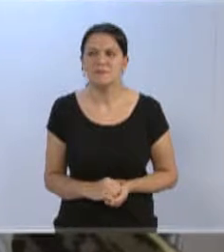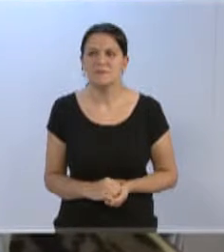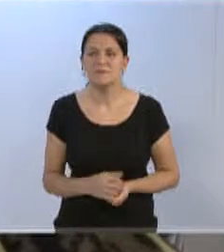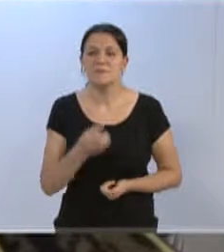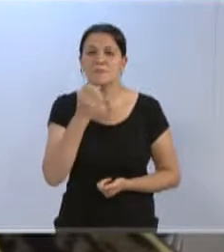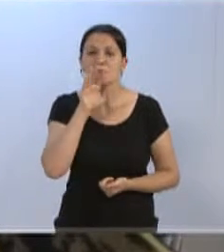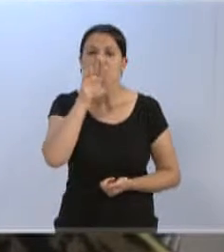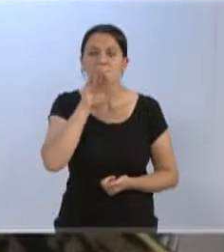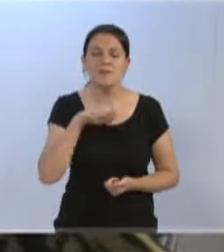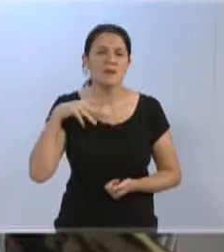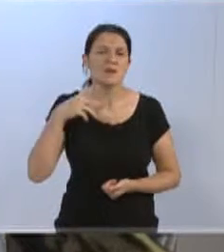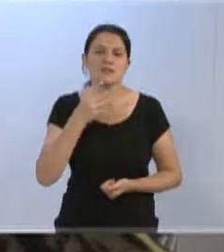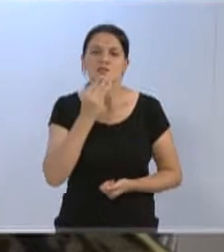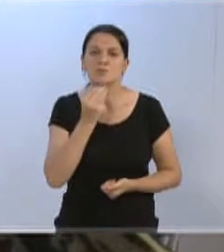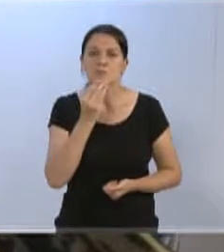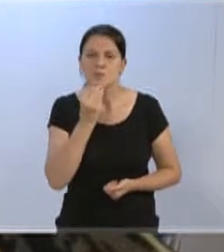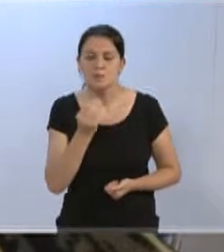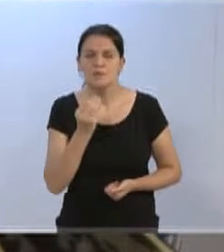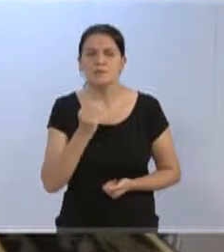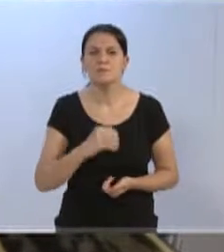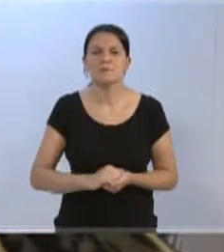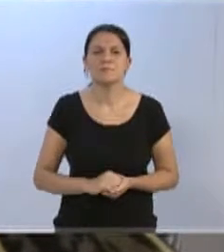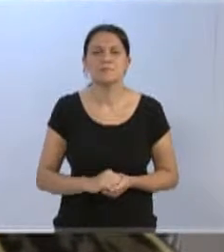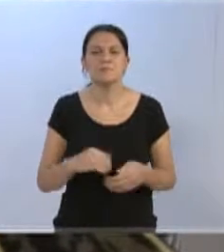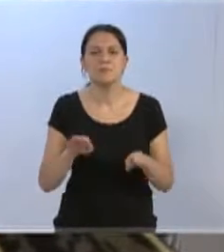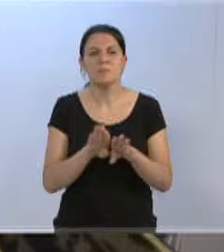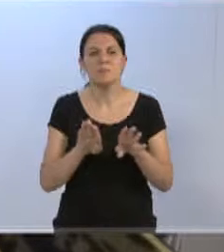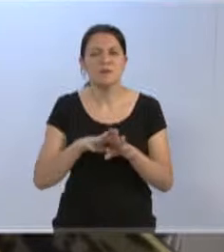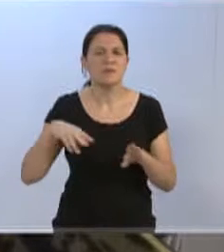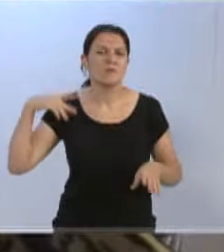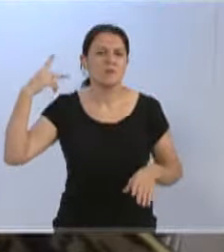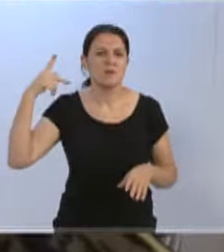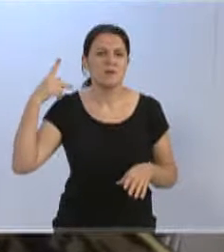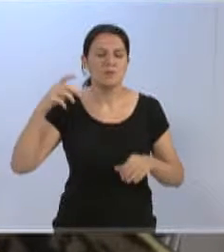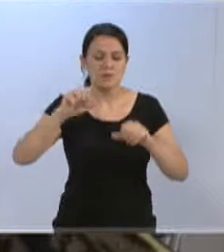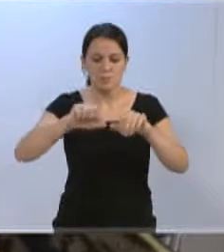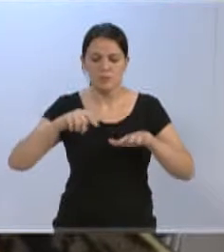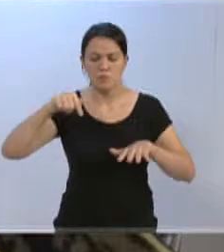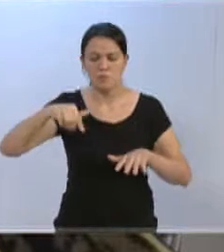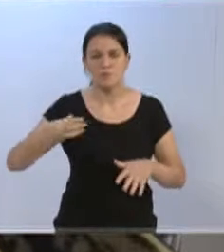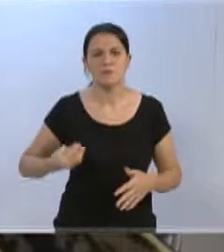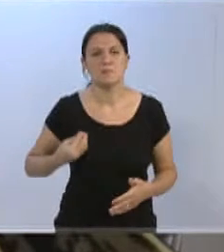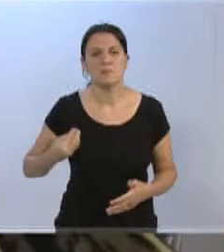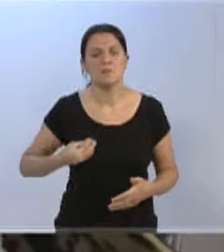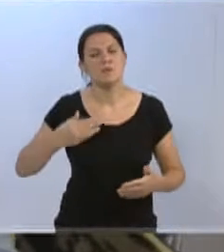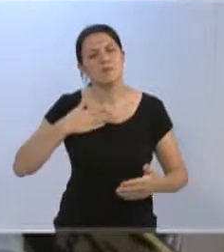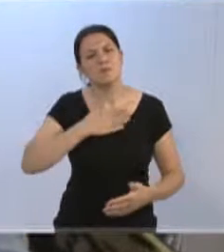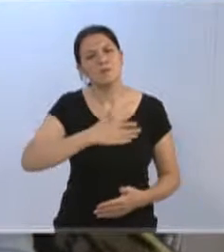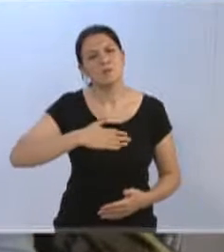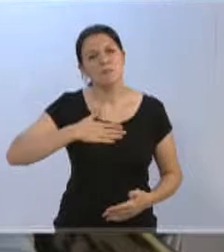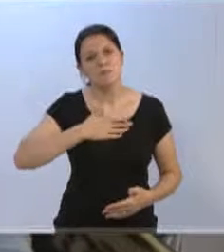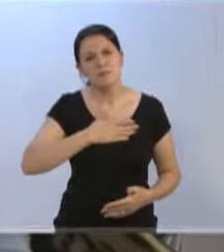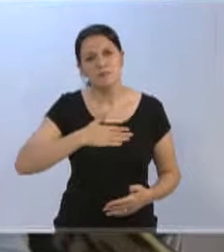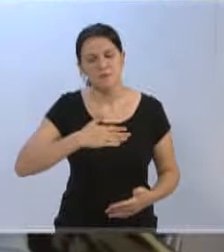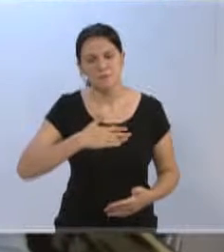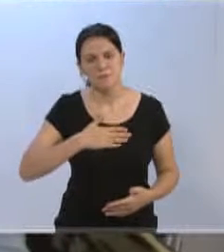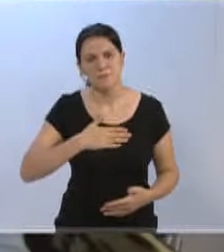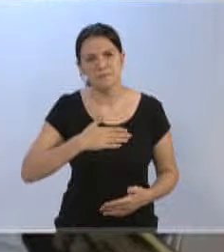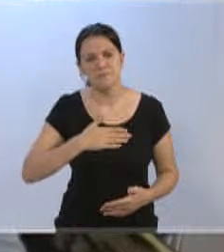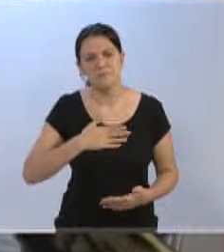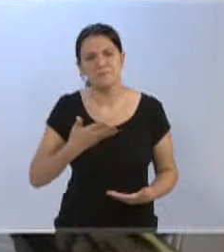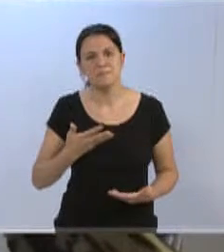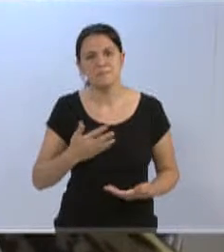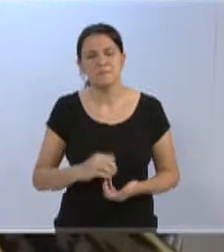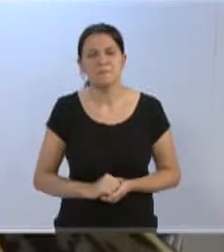Boa tarde, vereador Bruno, que preside os trabalhos nesse momento, senhores vereadores, público presente. Eu gostaria de